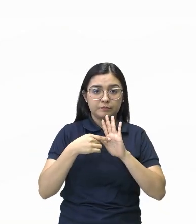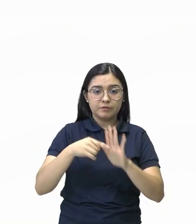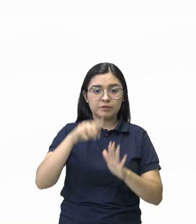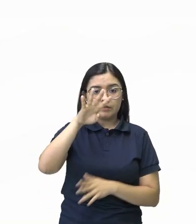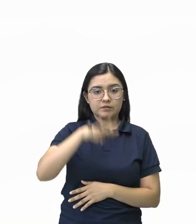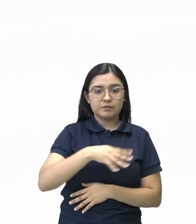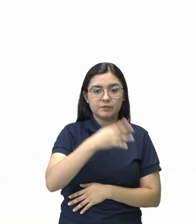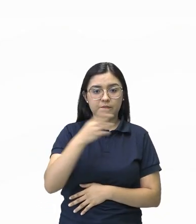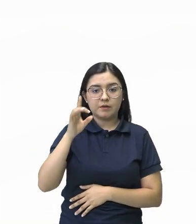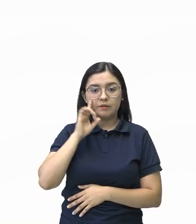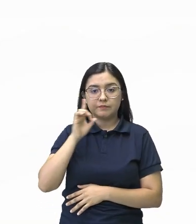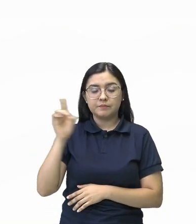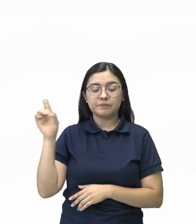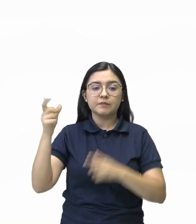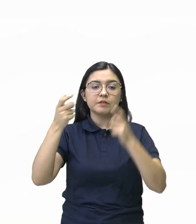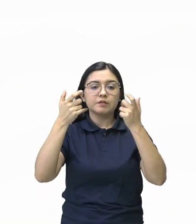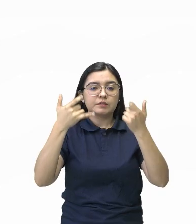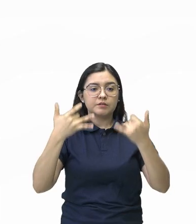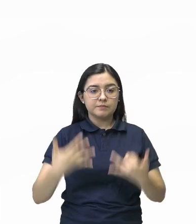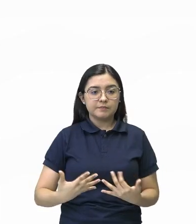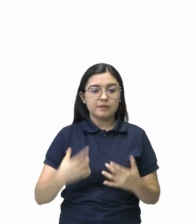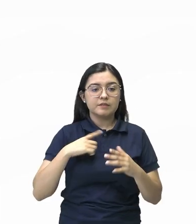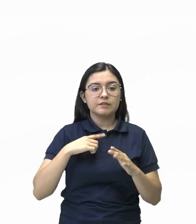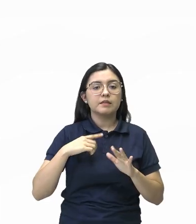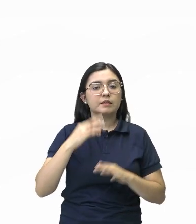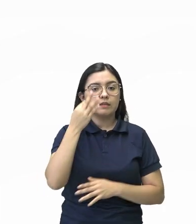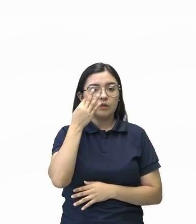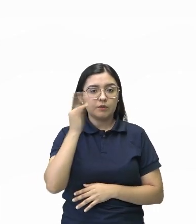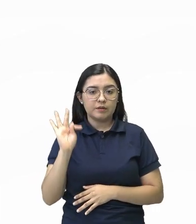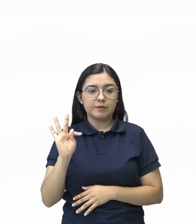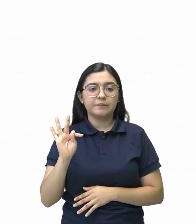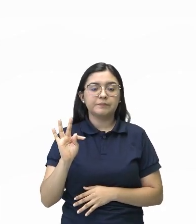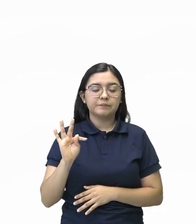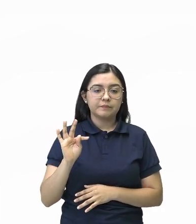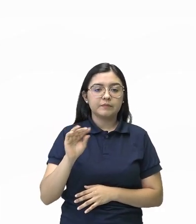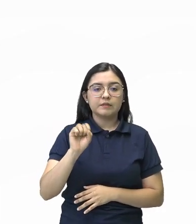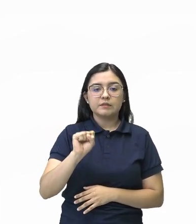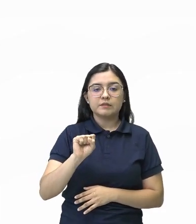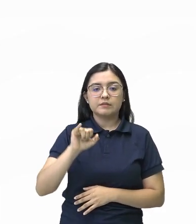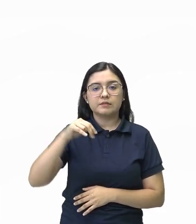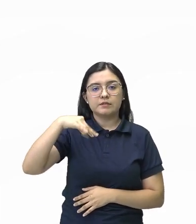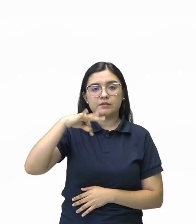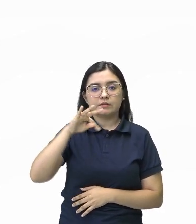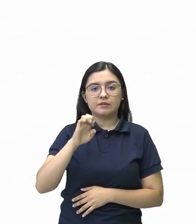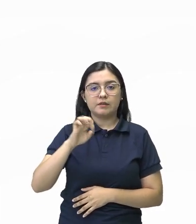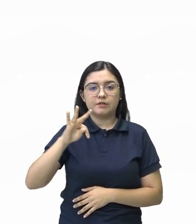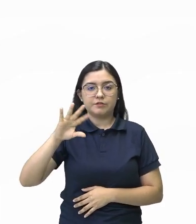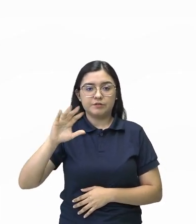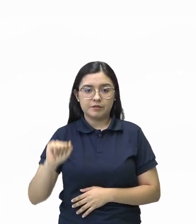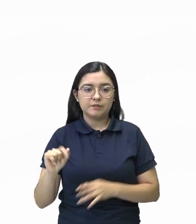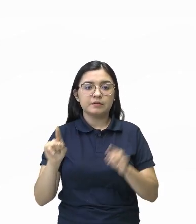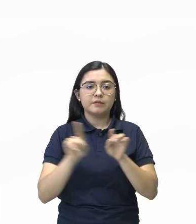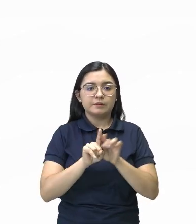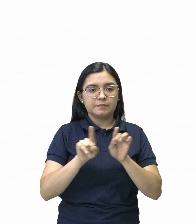explica um pouquinho sobre a teoria sintética, que também é conhecida, né, pela